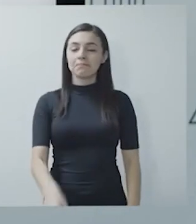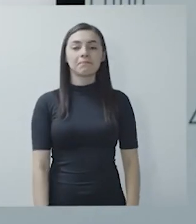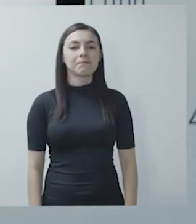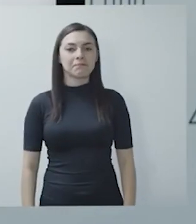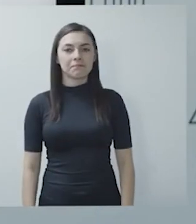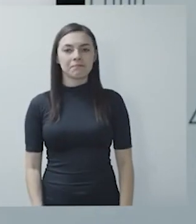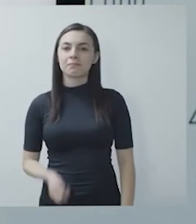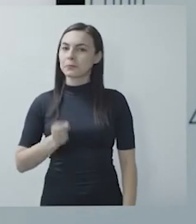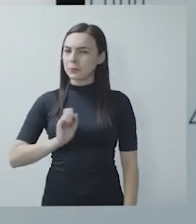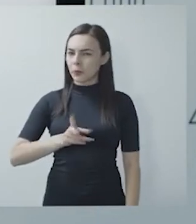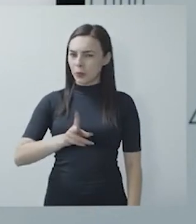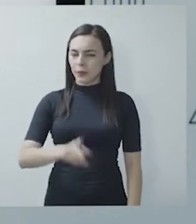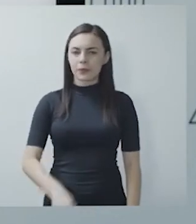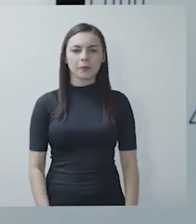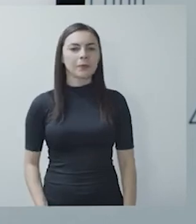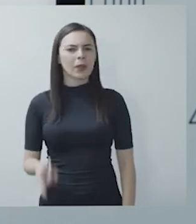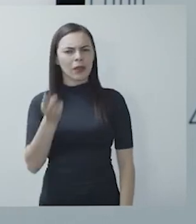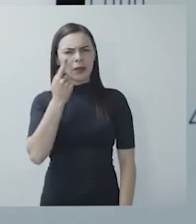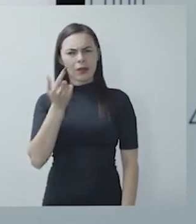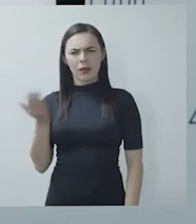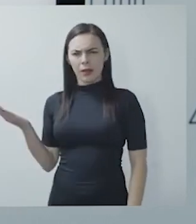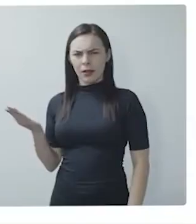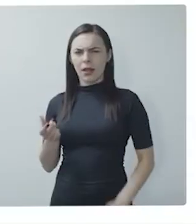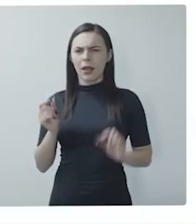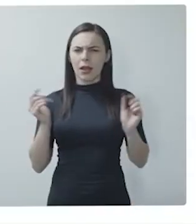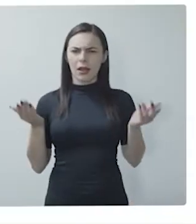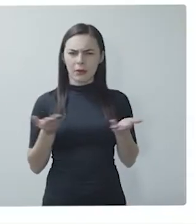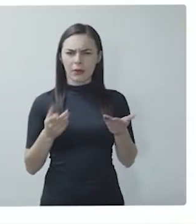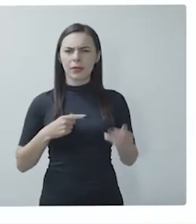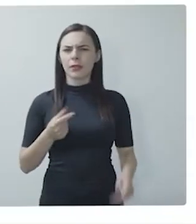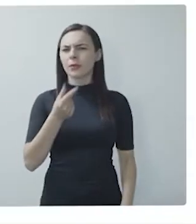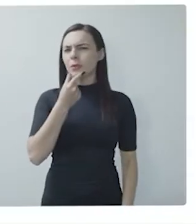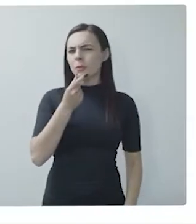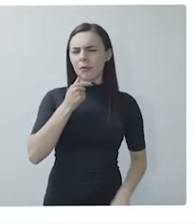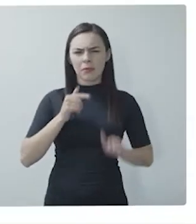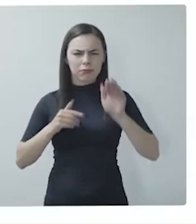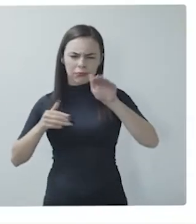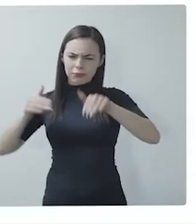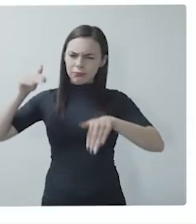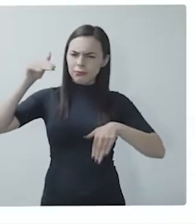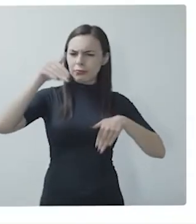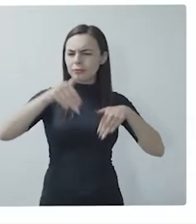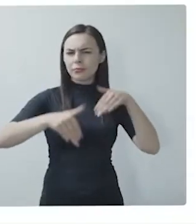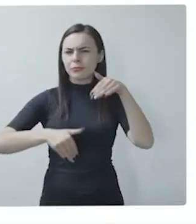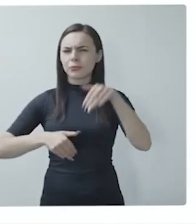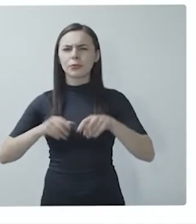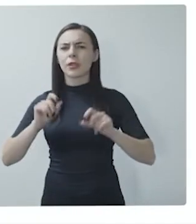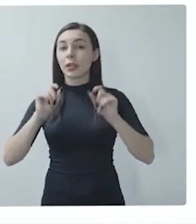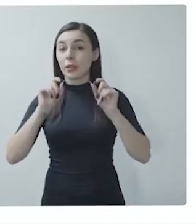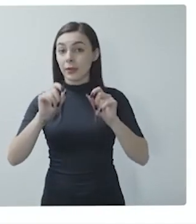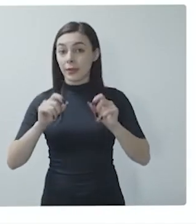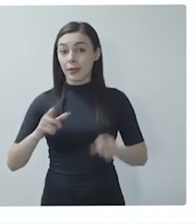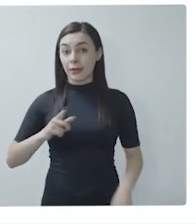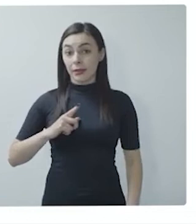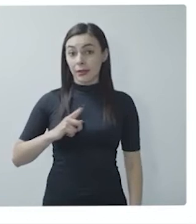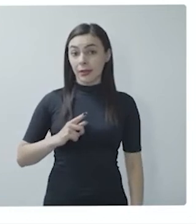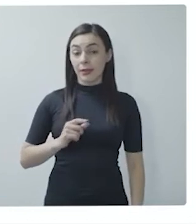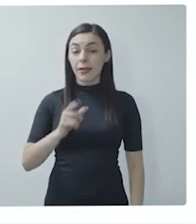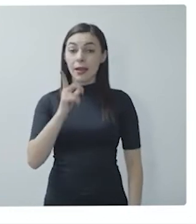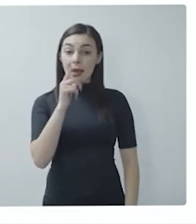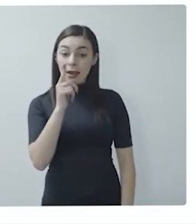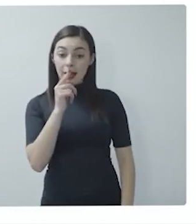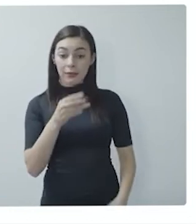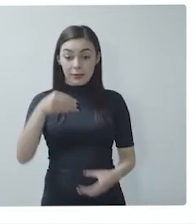Vamos continuar. Olhem lá, temos um nadador. Agora eu quero que vocês me digam se o nadador está